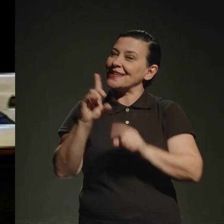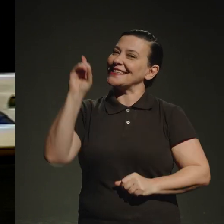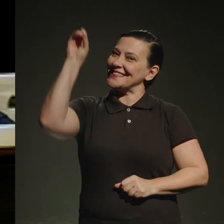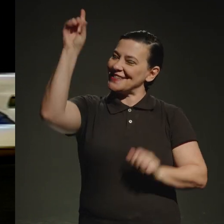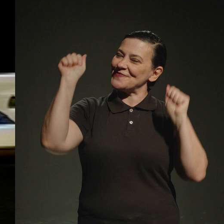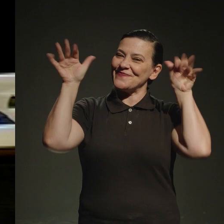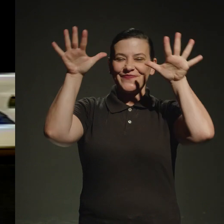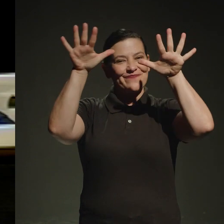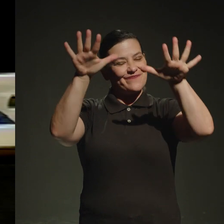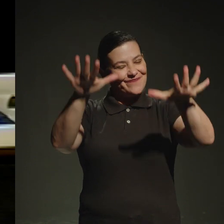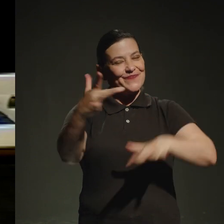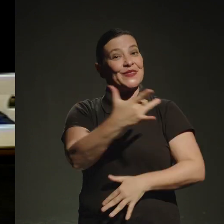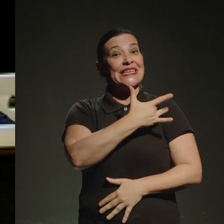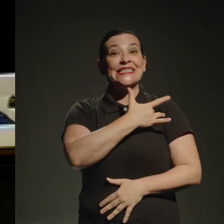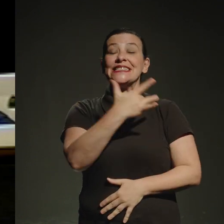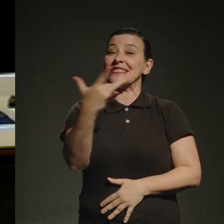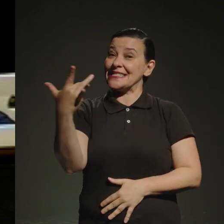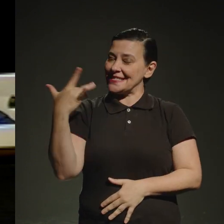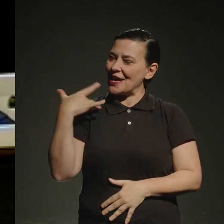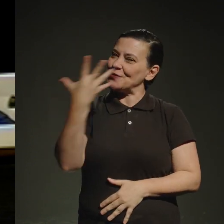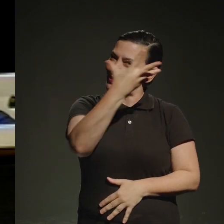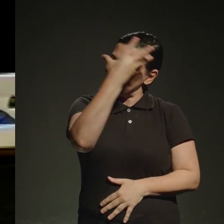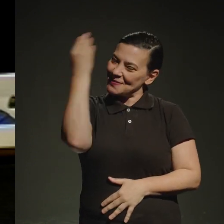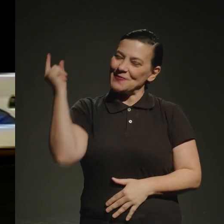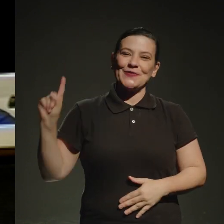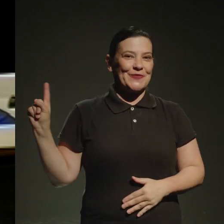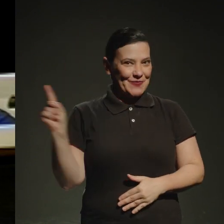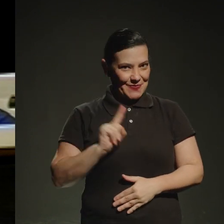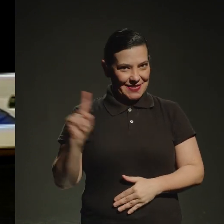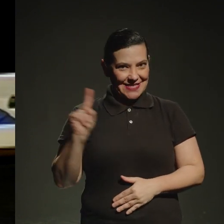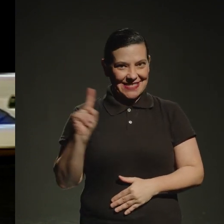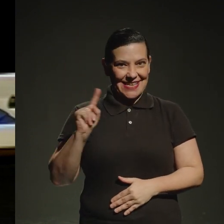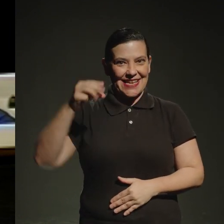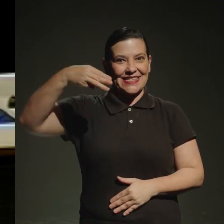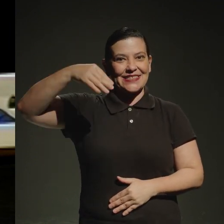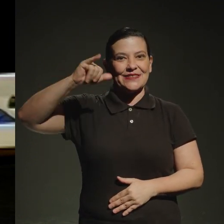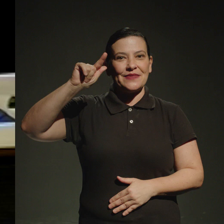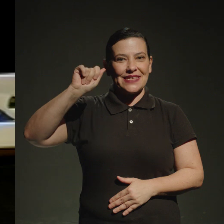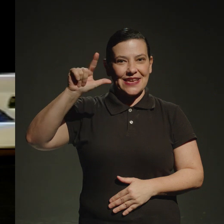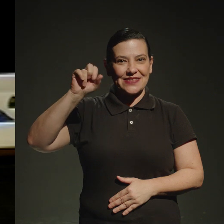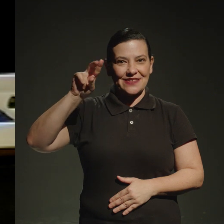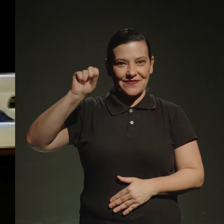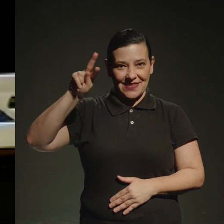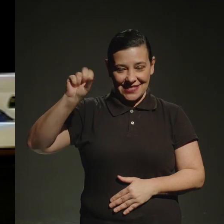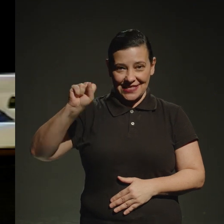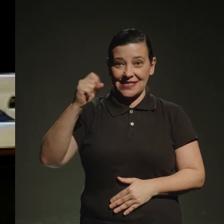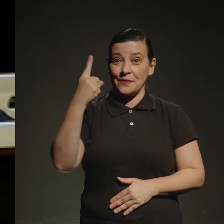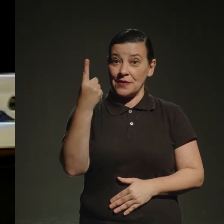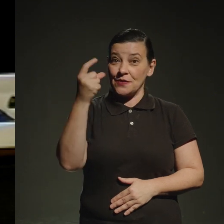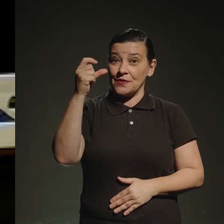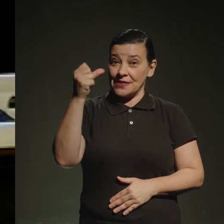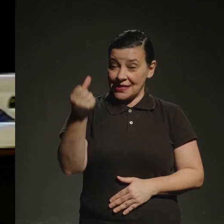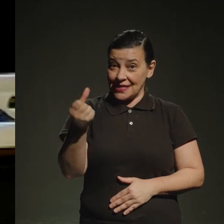o Cavaleiro da Triste Figura. Para que a coisa não ficasse muito chata, muito monótona,